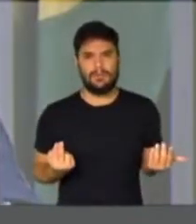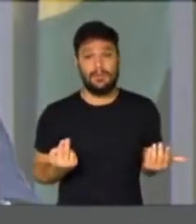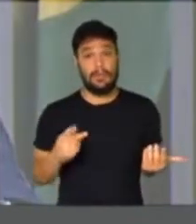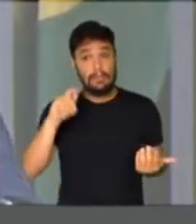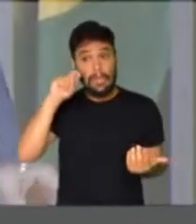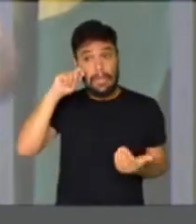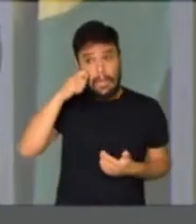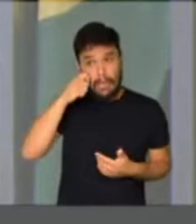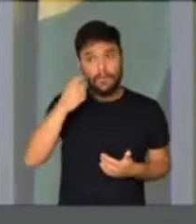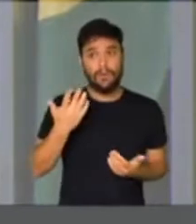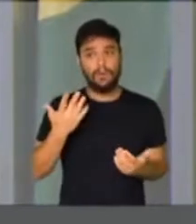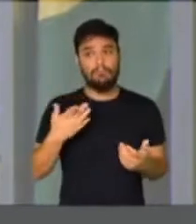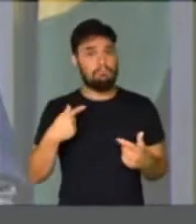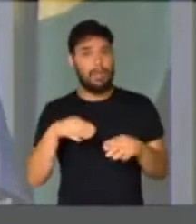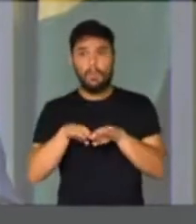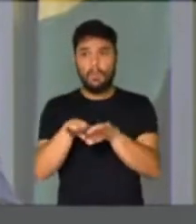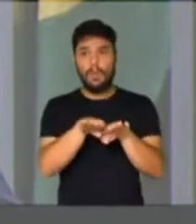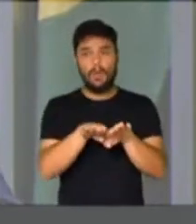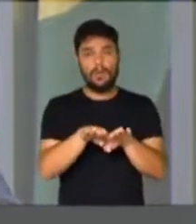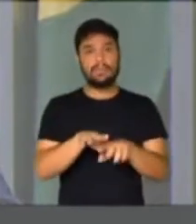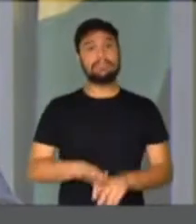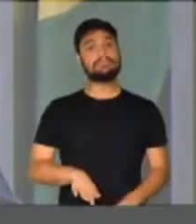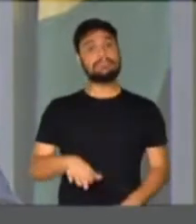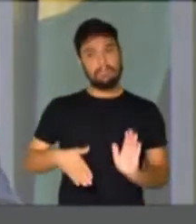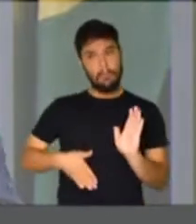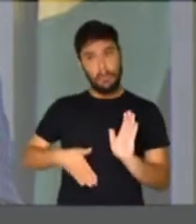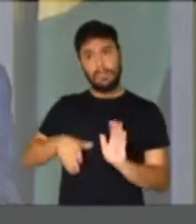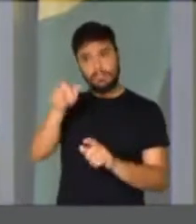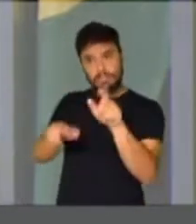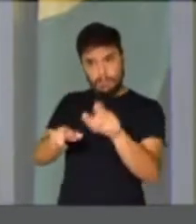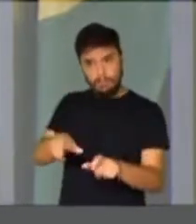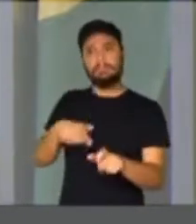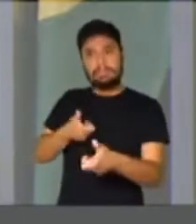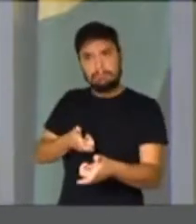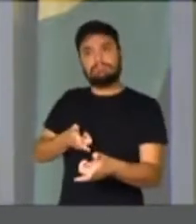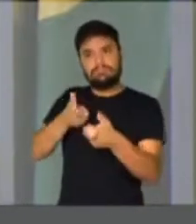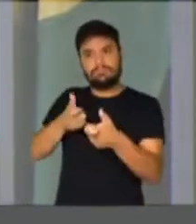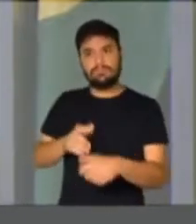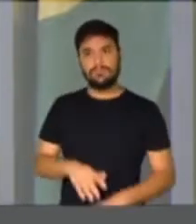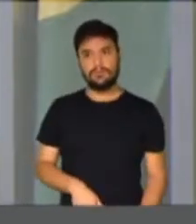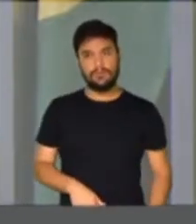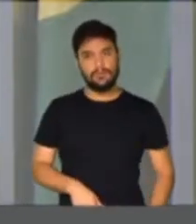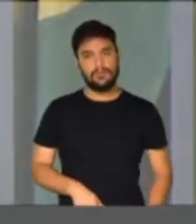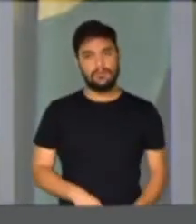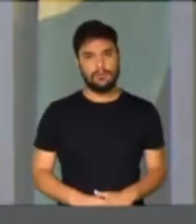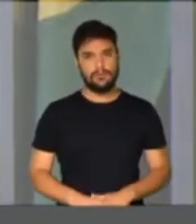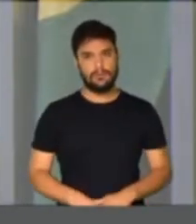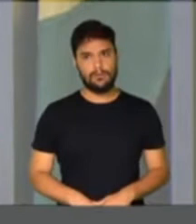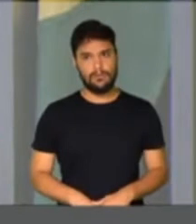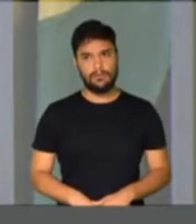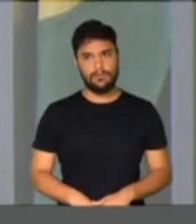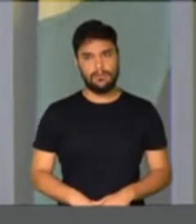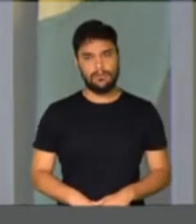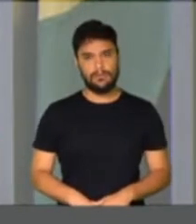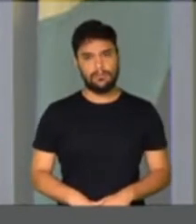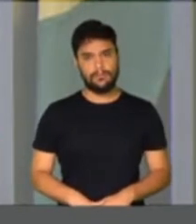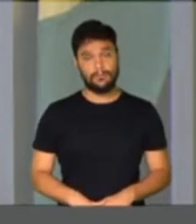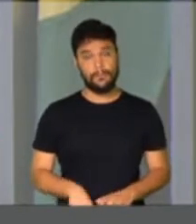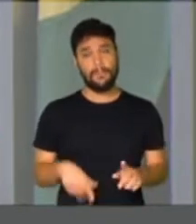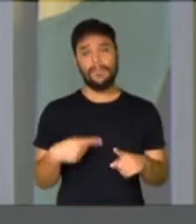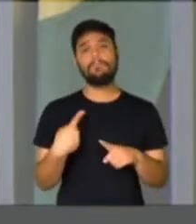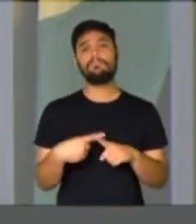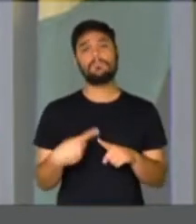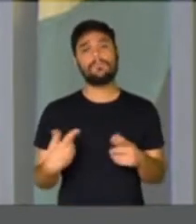se é bandido tem que ser abatido se é vagabundo tem que ser abatido